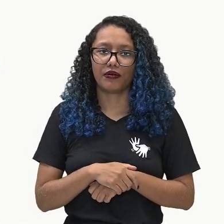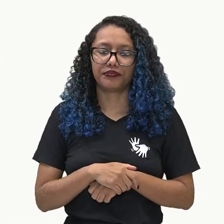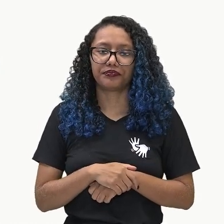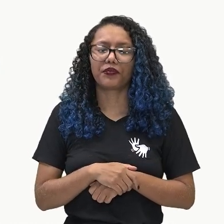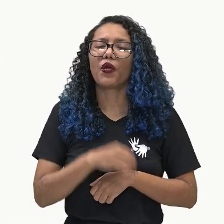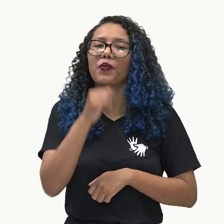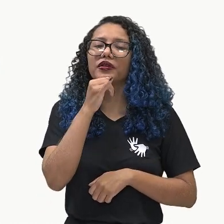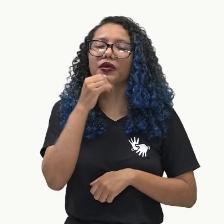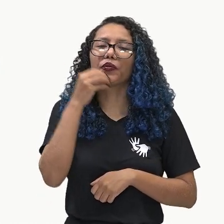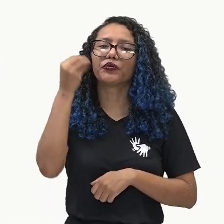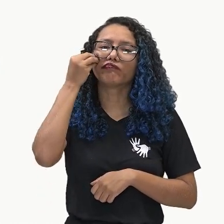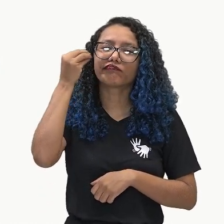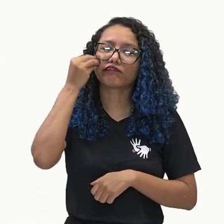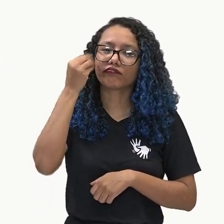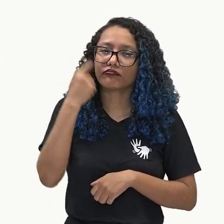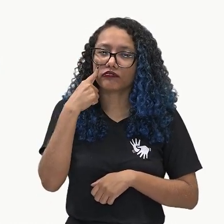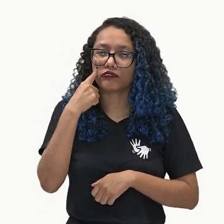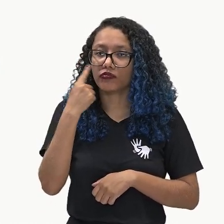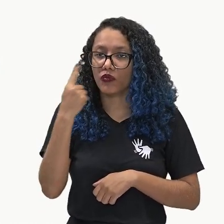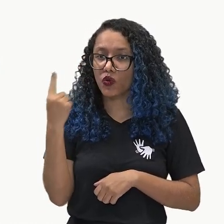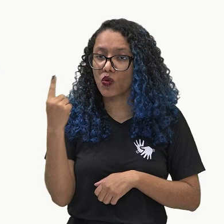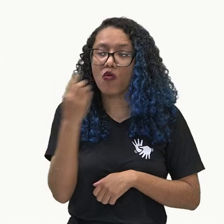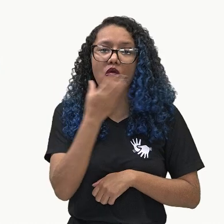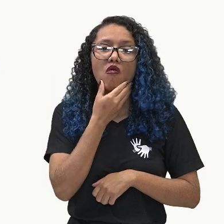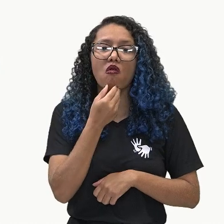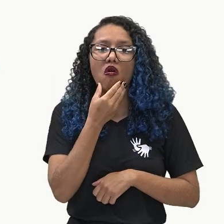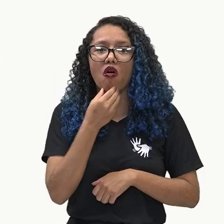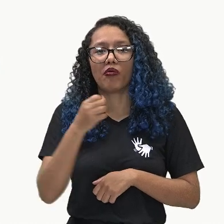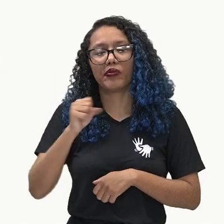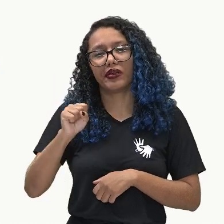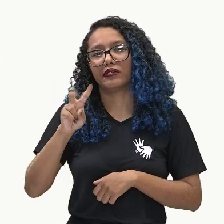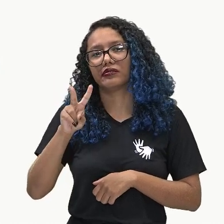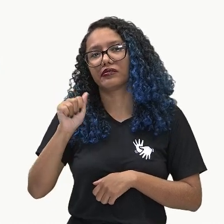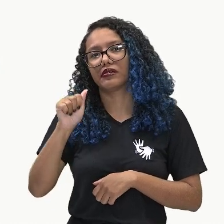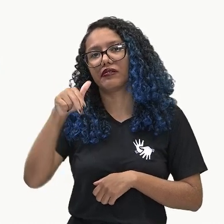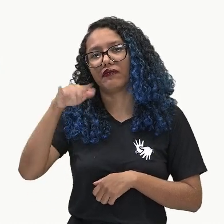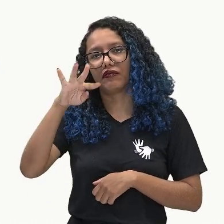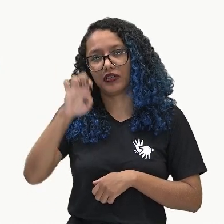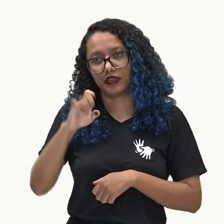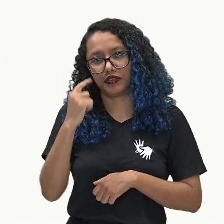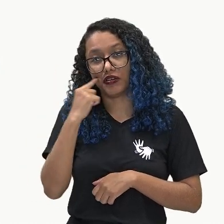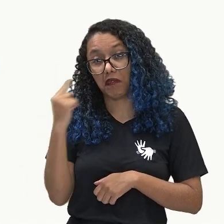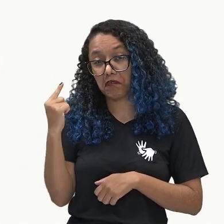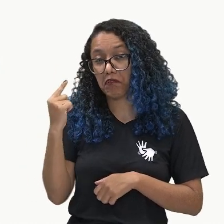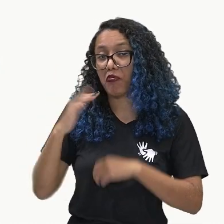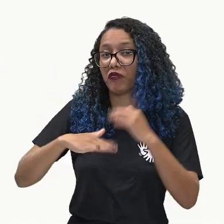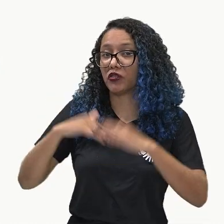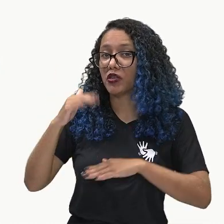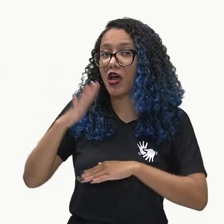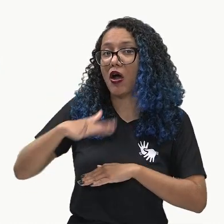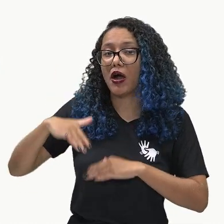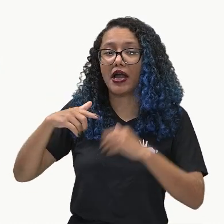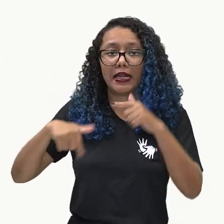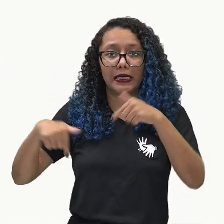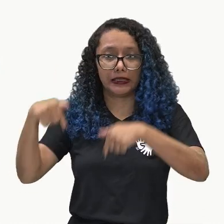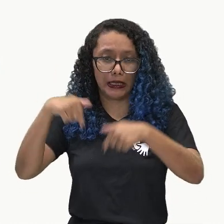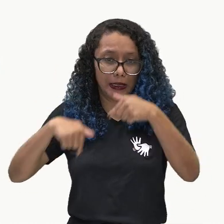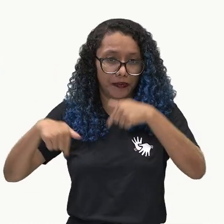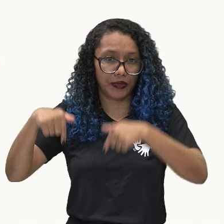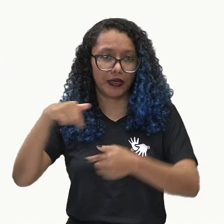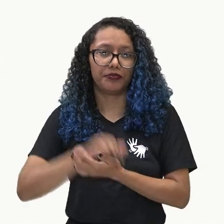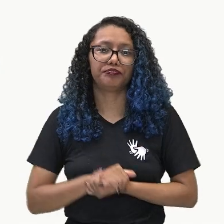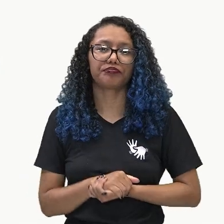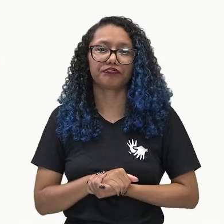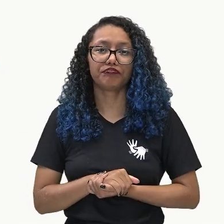experimento que o savant Arrhenius, que era um químico, esse experimento gerou a ele um